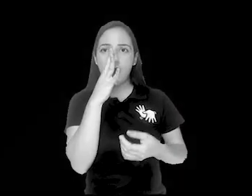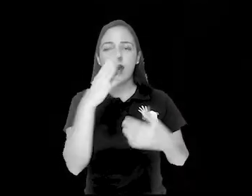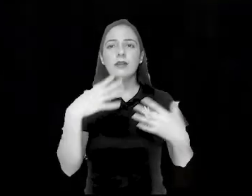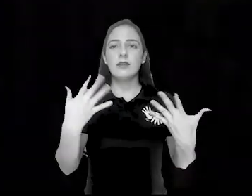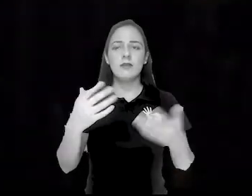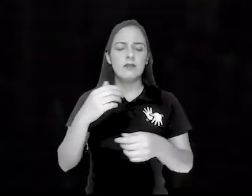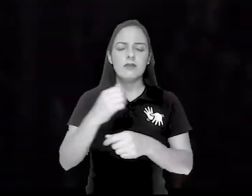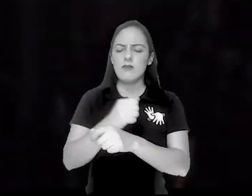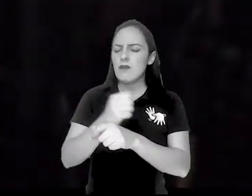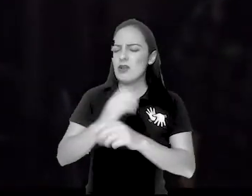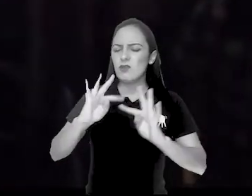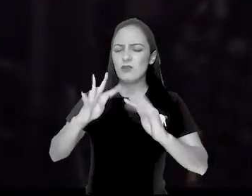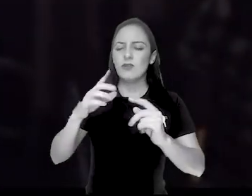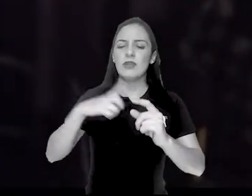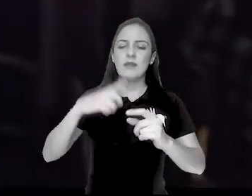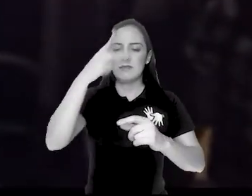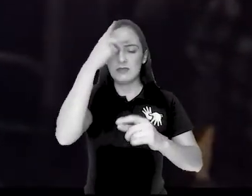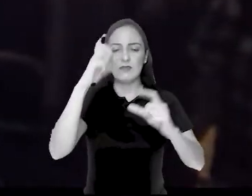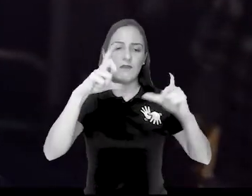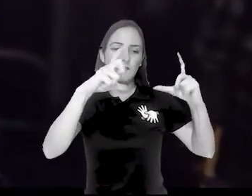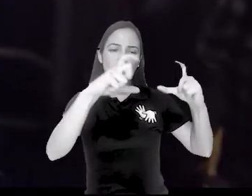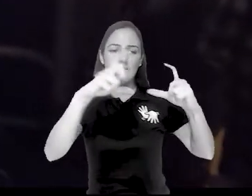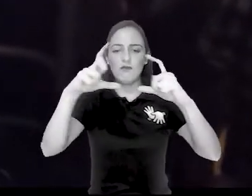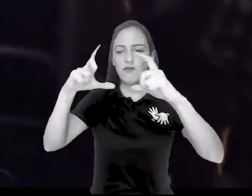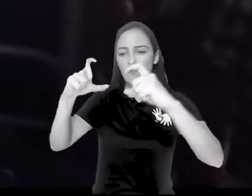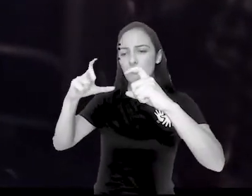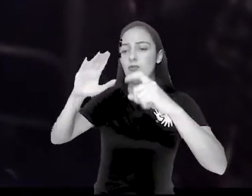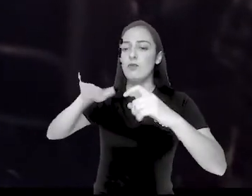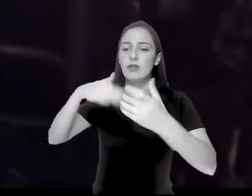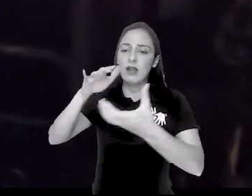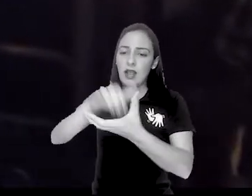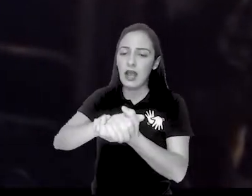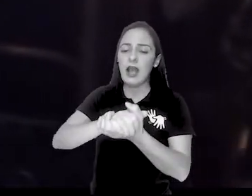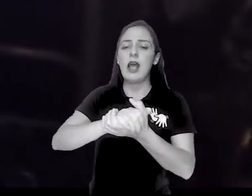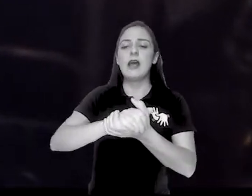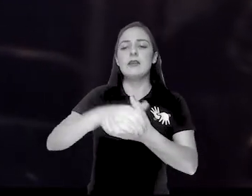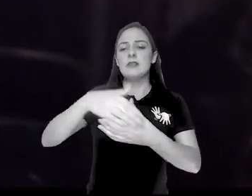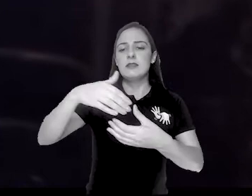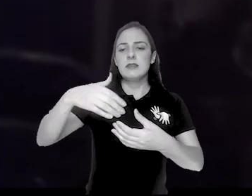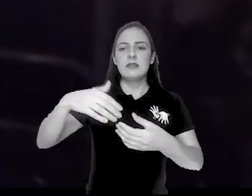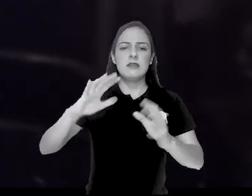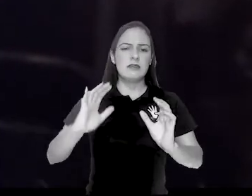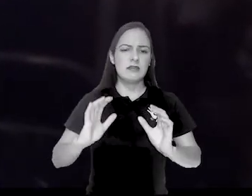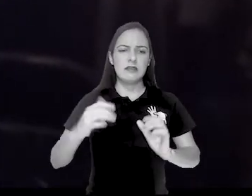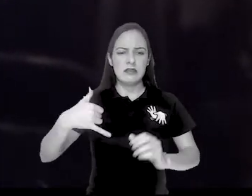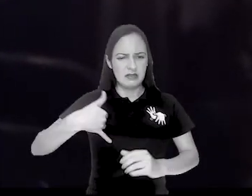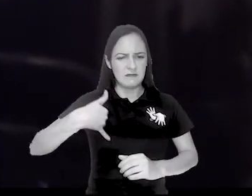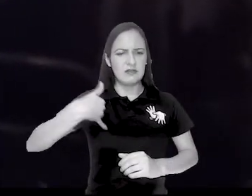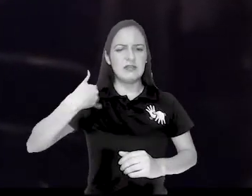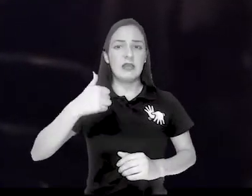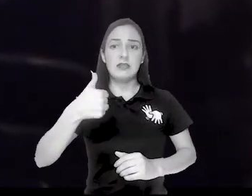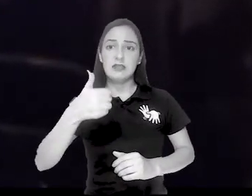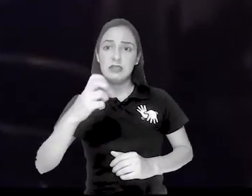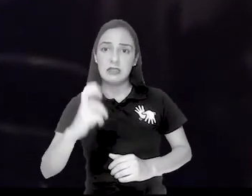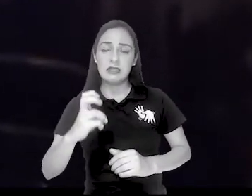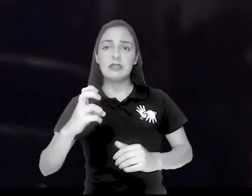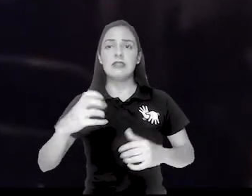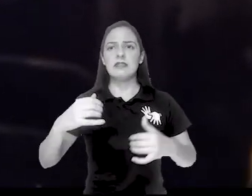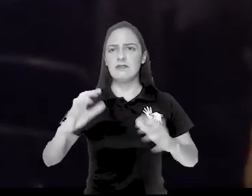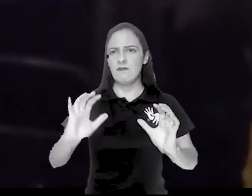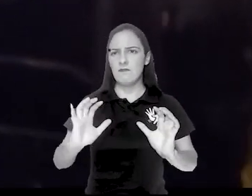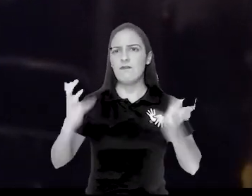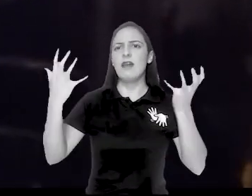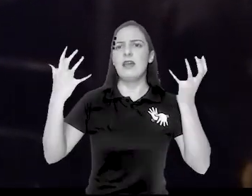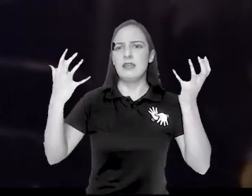inteiro, tem gente fazendo fotografia de casamento, de 15 anos, se hospedando. Então, essa economia,